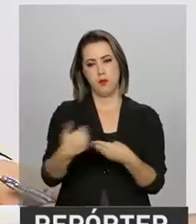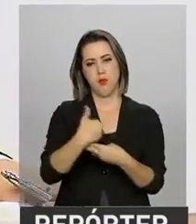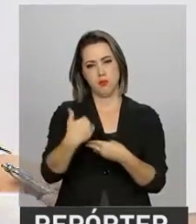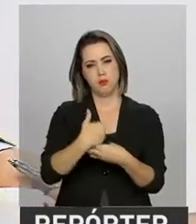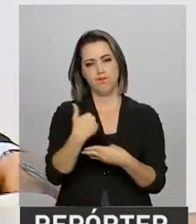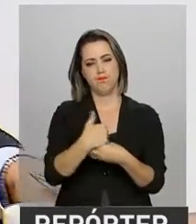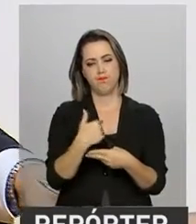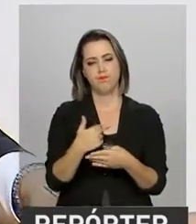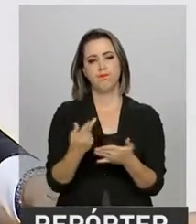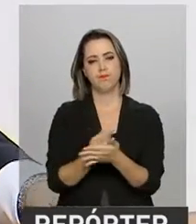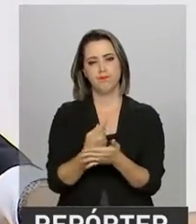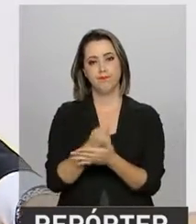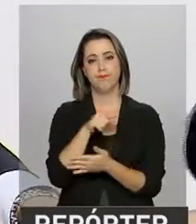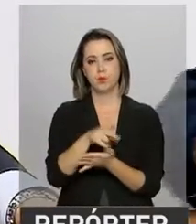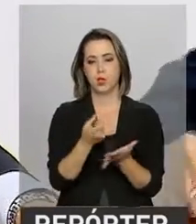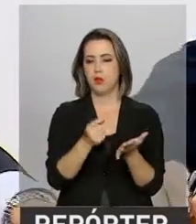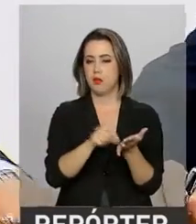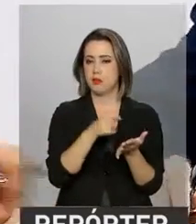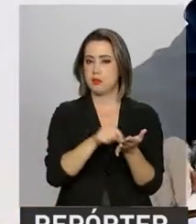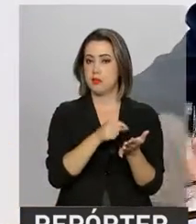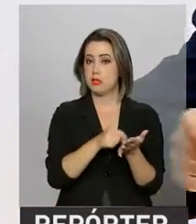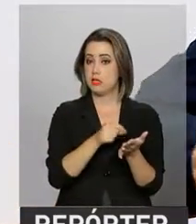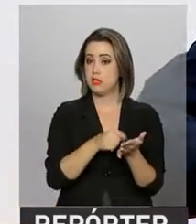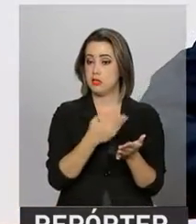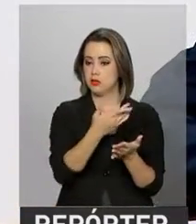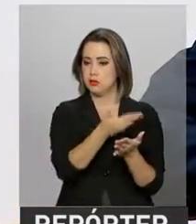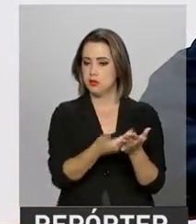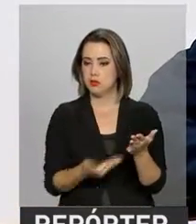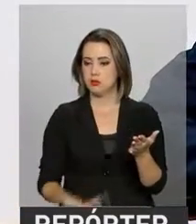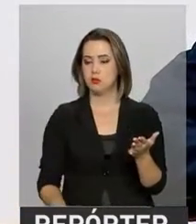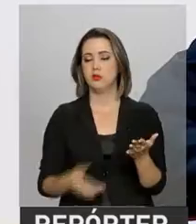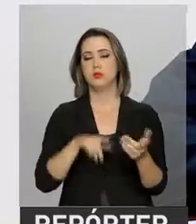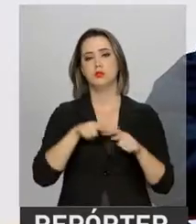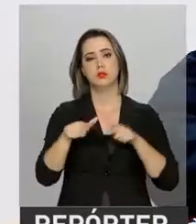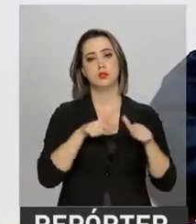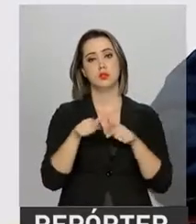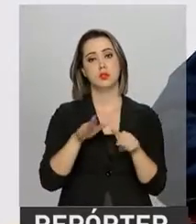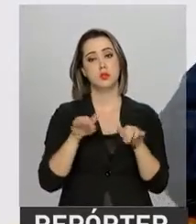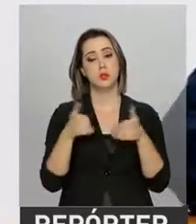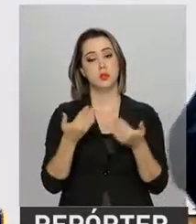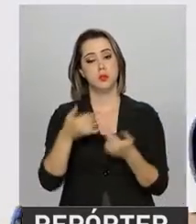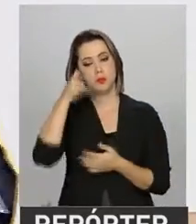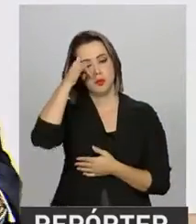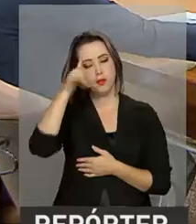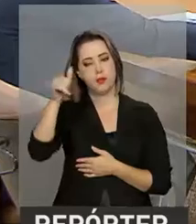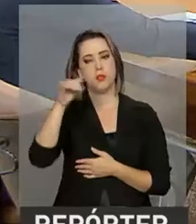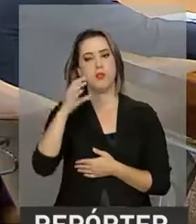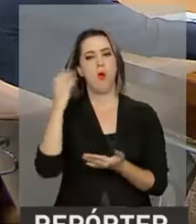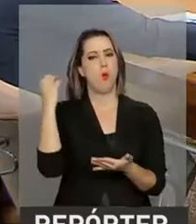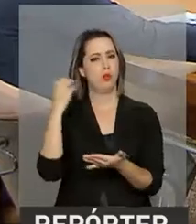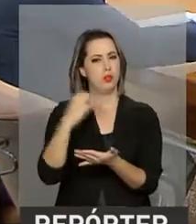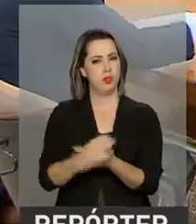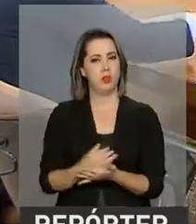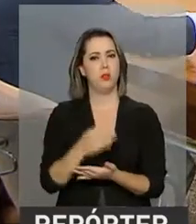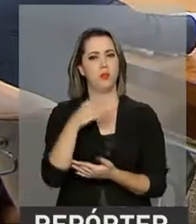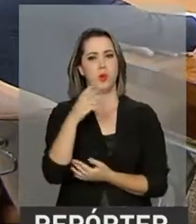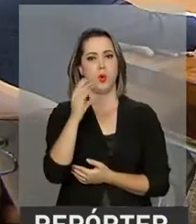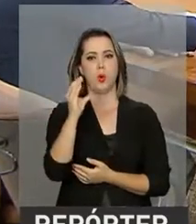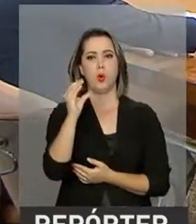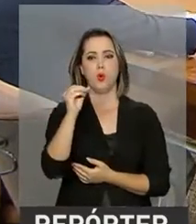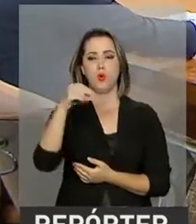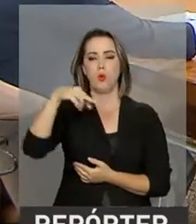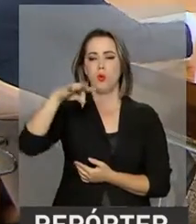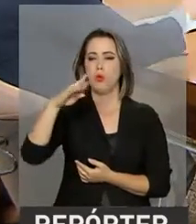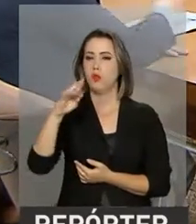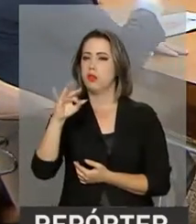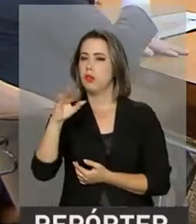um protocolo de intenções contendo ações para coibir os crimes. Entre as medidas, uma atuação conjunta de